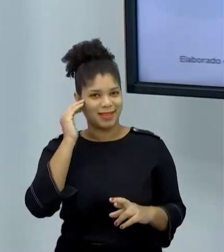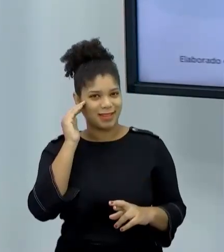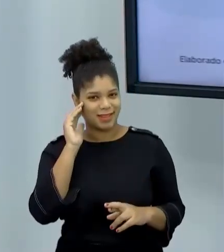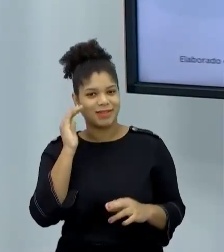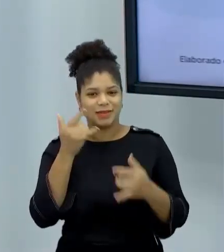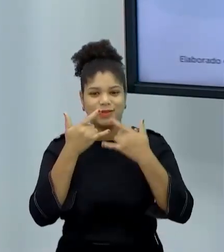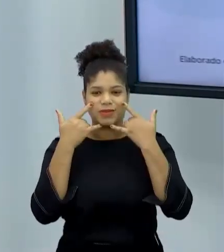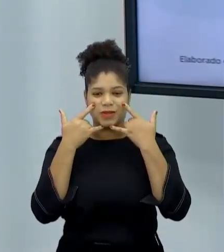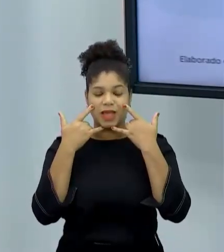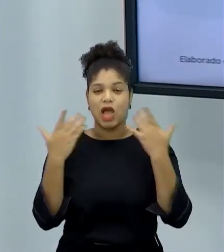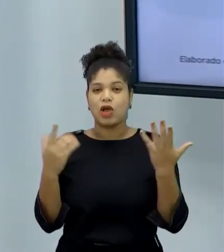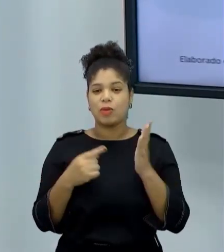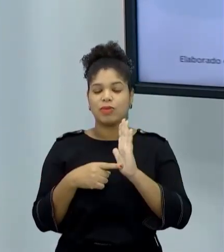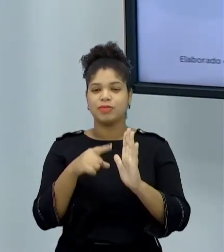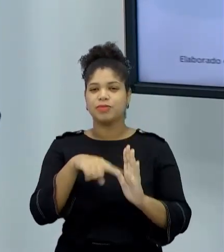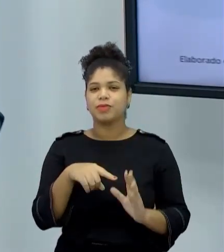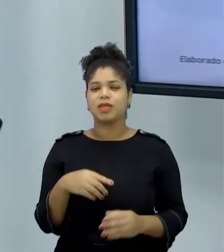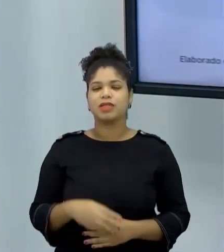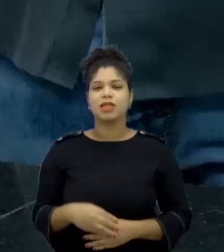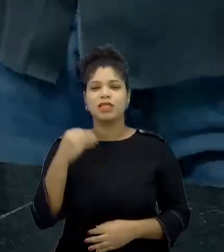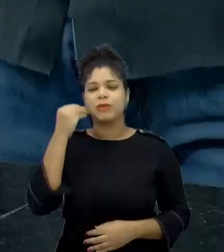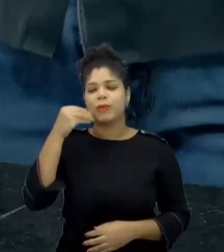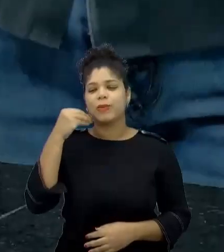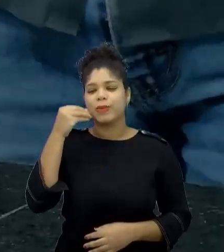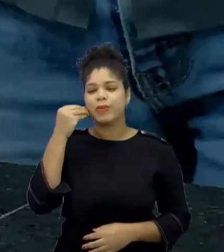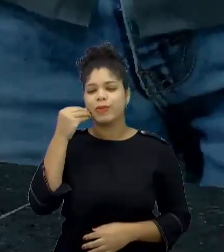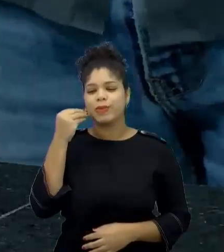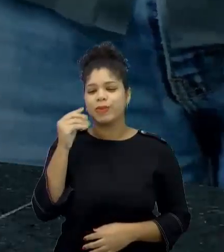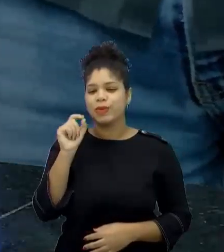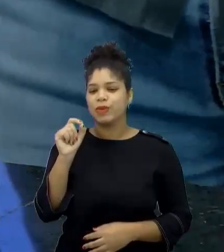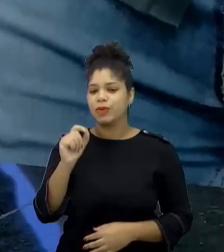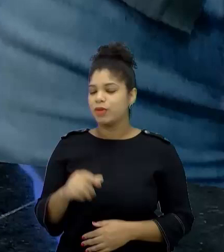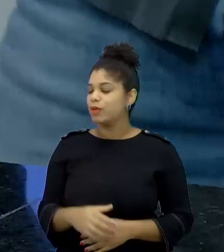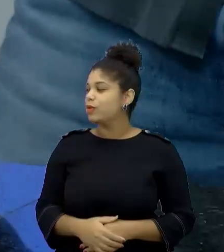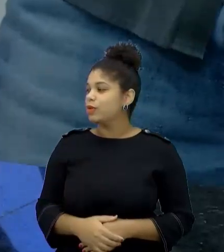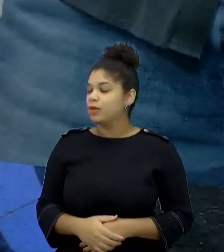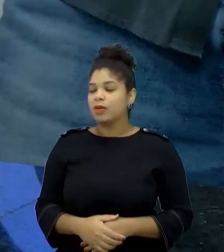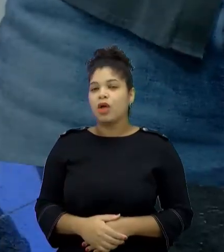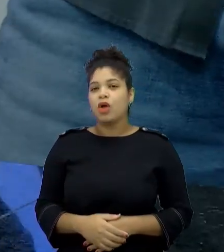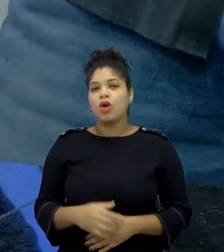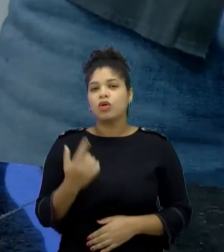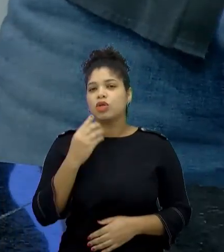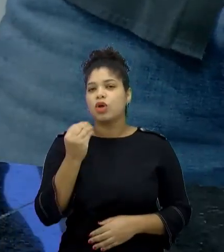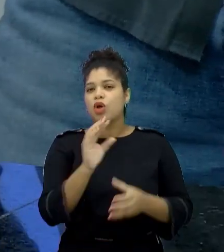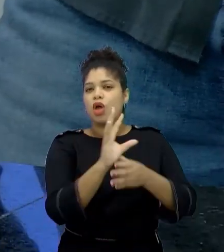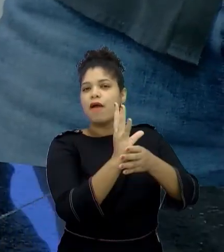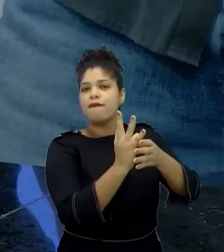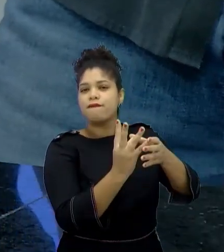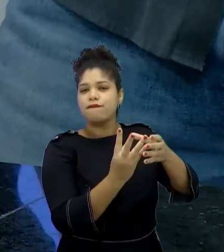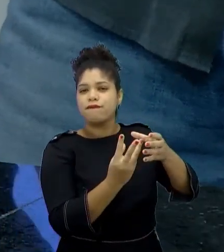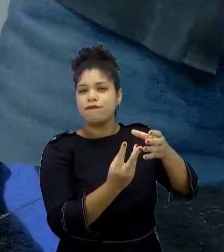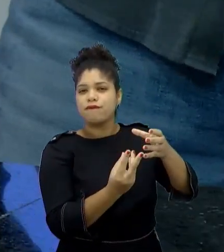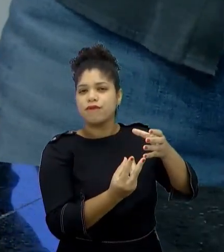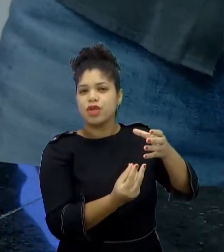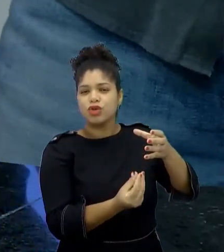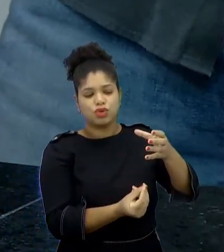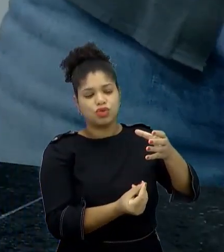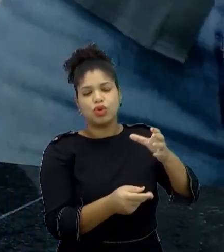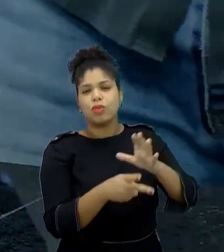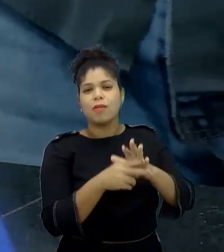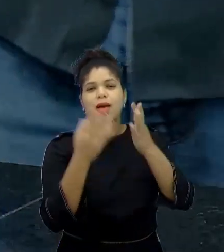eu trouxe até um experimento aqui, pode mostrar, olha só. É uma filtração muito natural